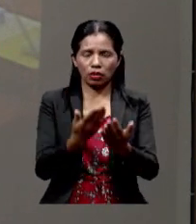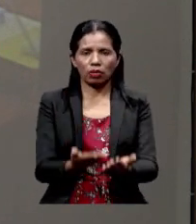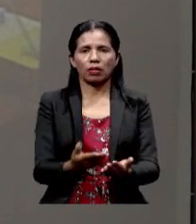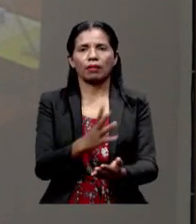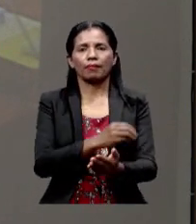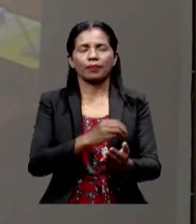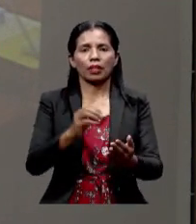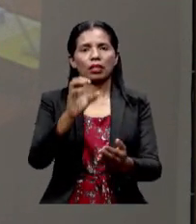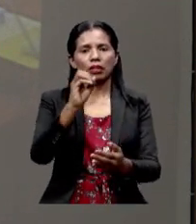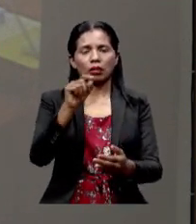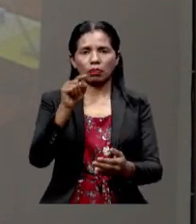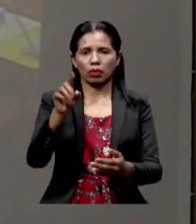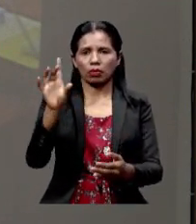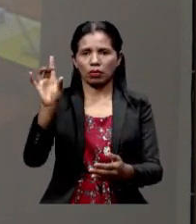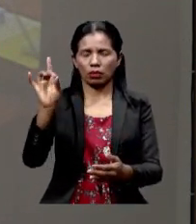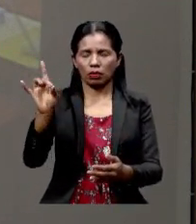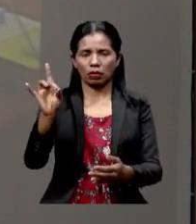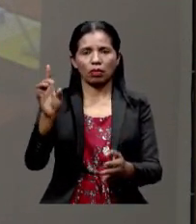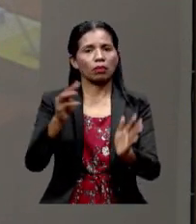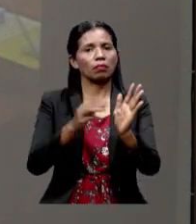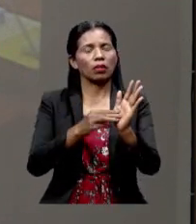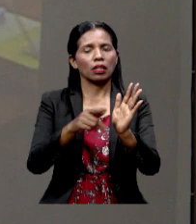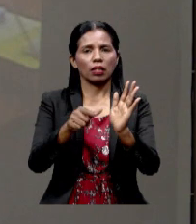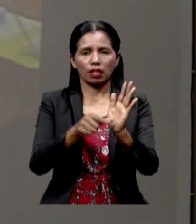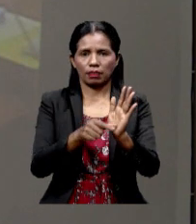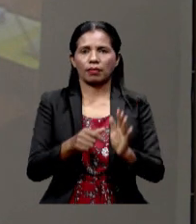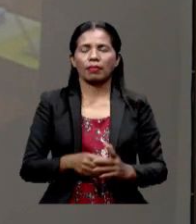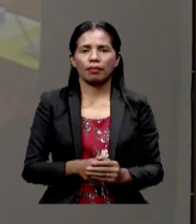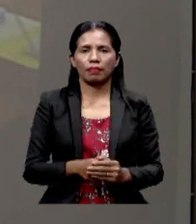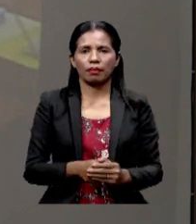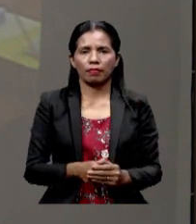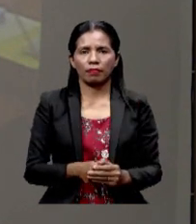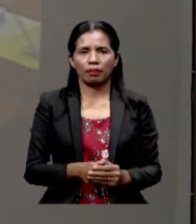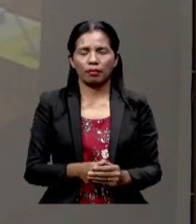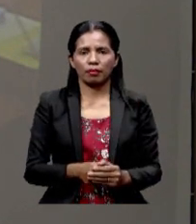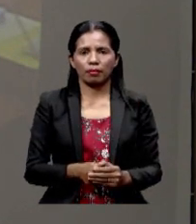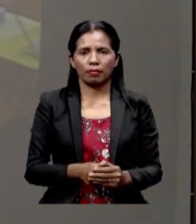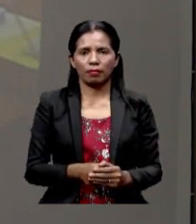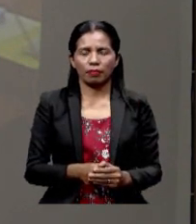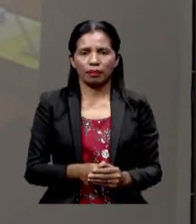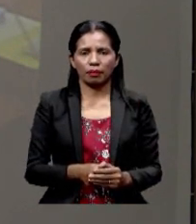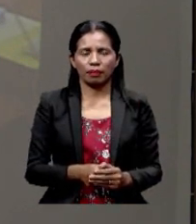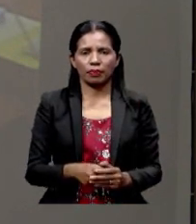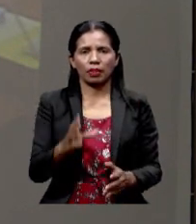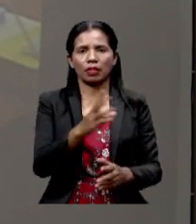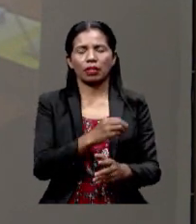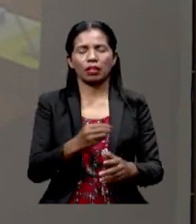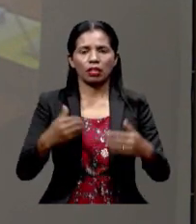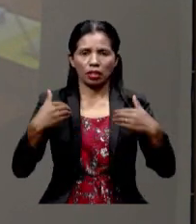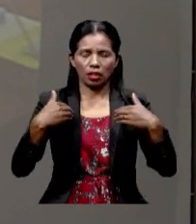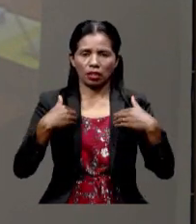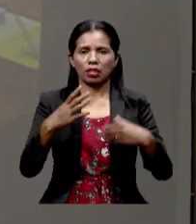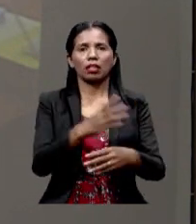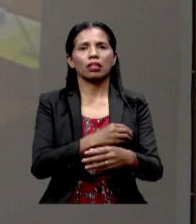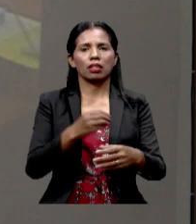no 0.8 miligramas nicotina. Alcatrão 10 miligramas e nicotina 0.8